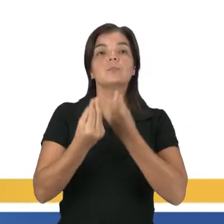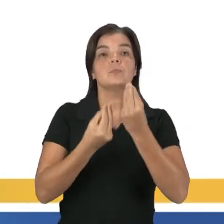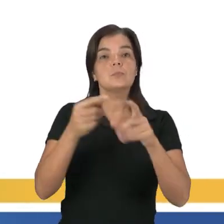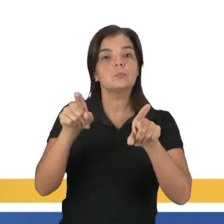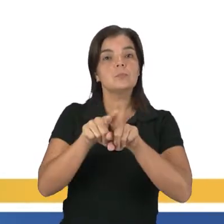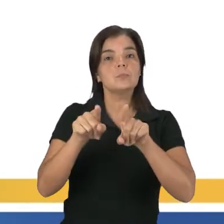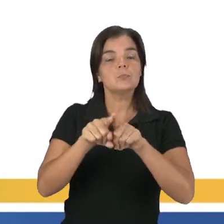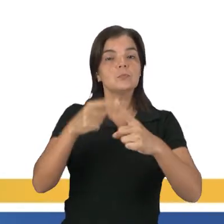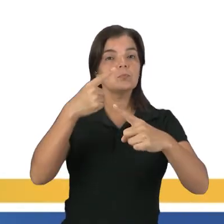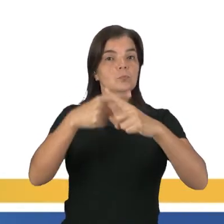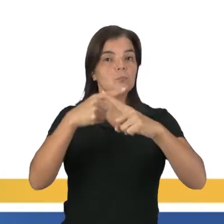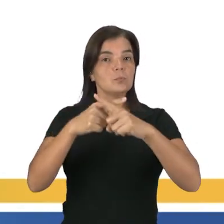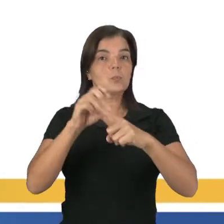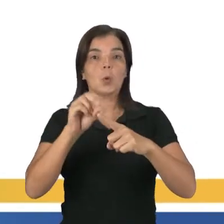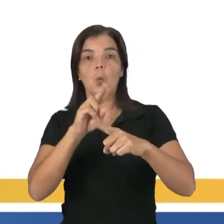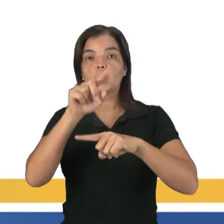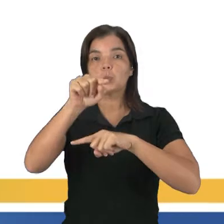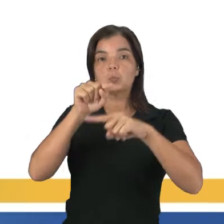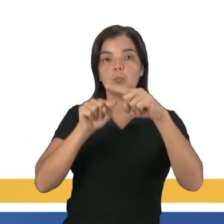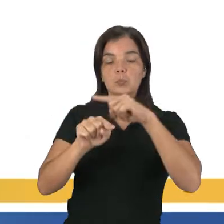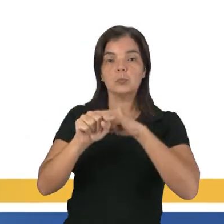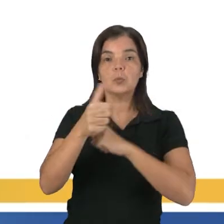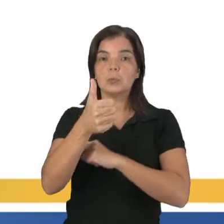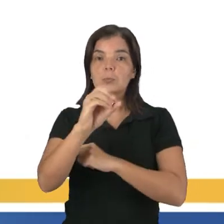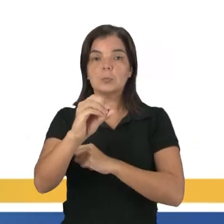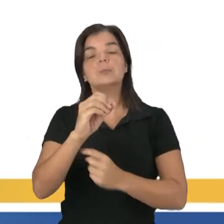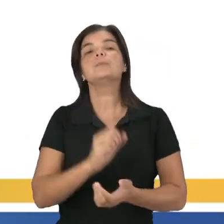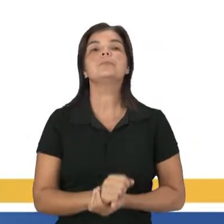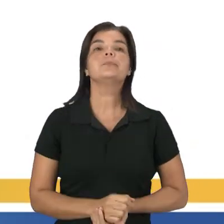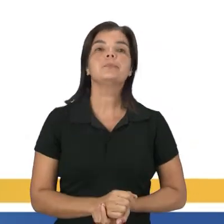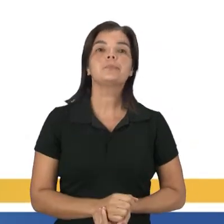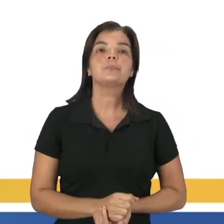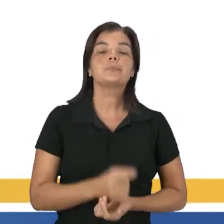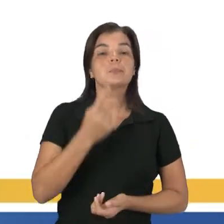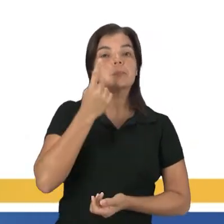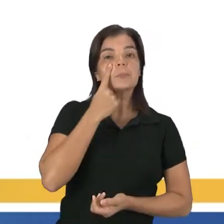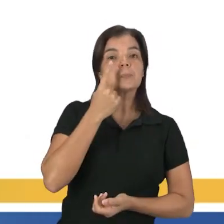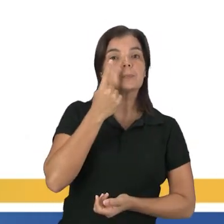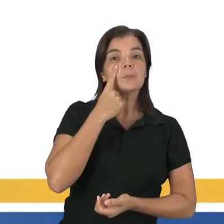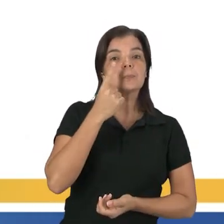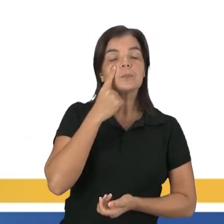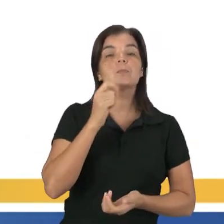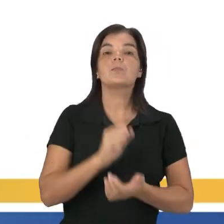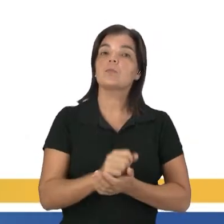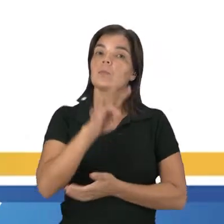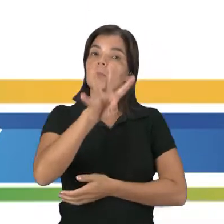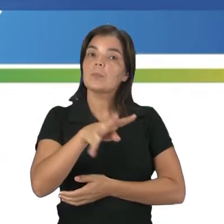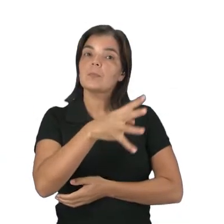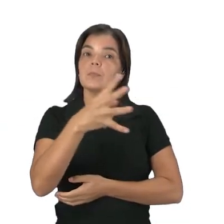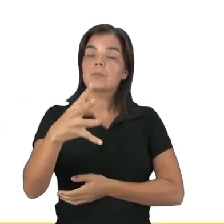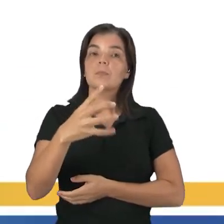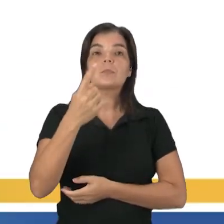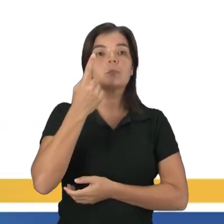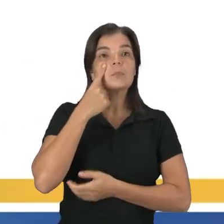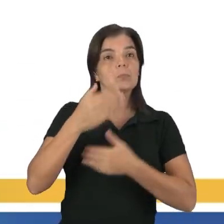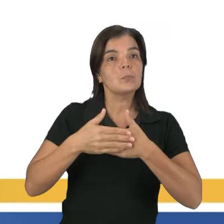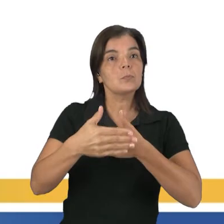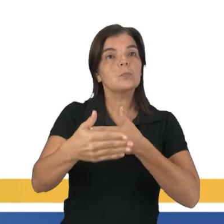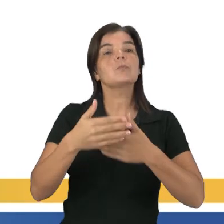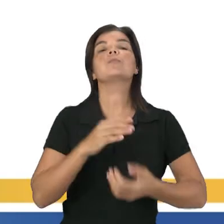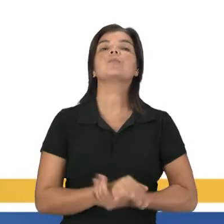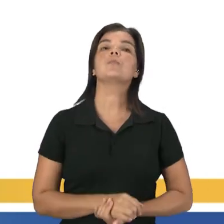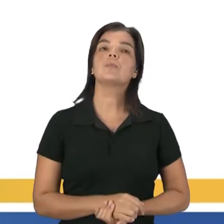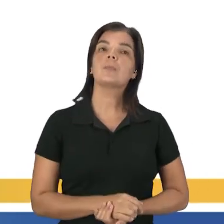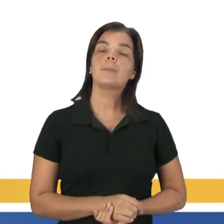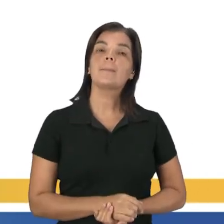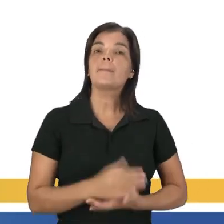né? Ou multiplicamos ou dividimos por 10, tá bom? Vimos aqui a nossa tabelinha. Vamos dar prosseguimento,